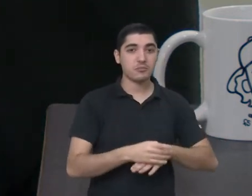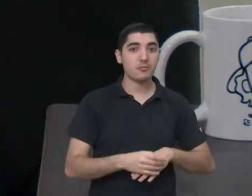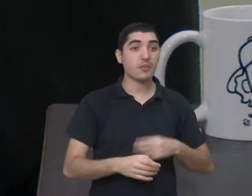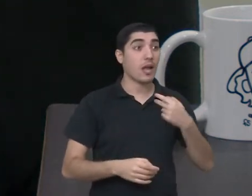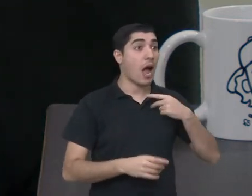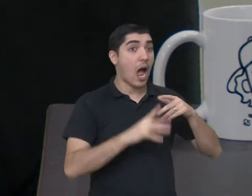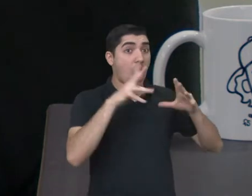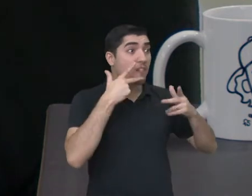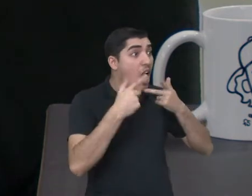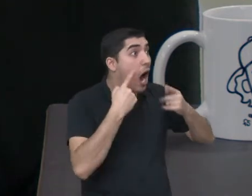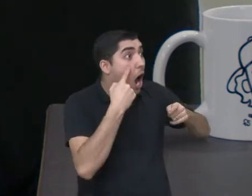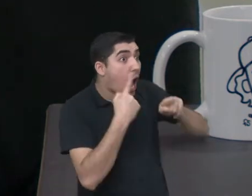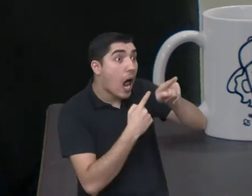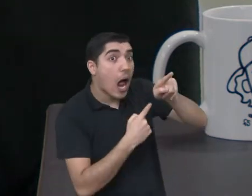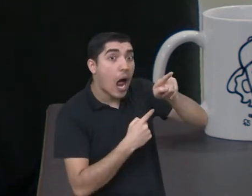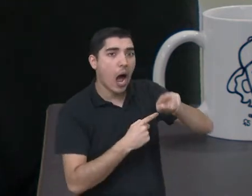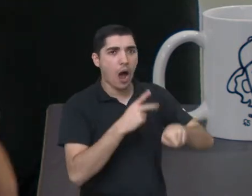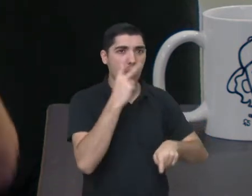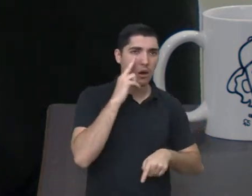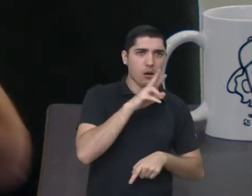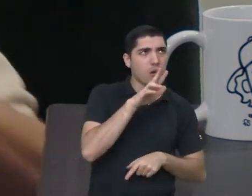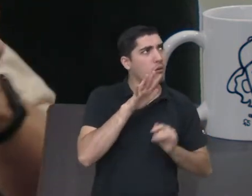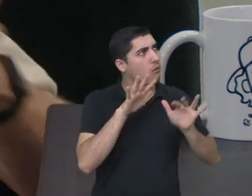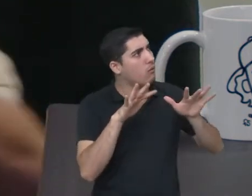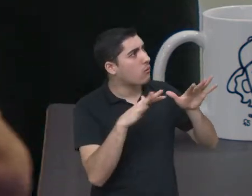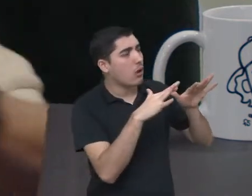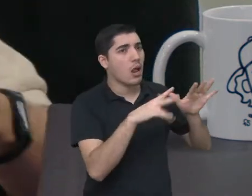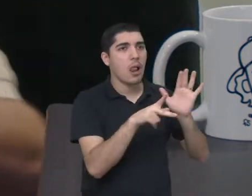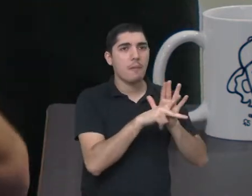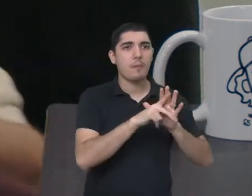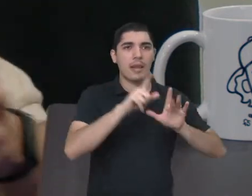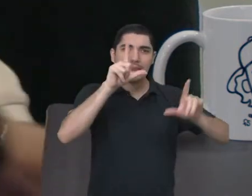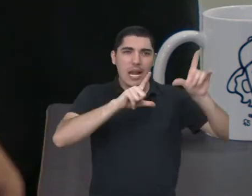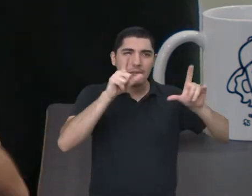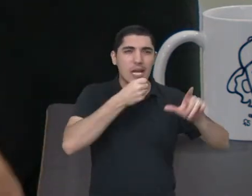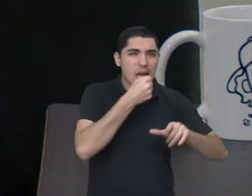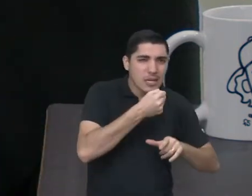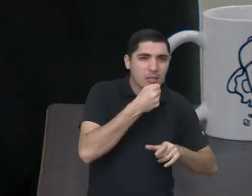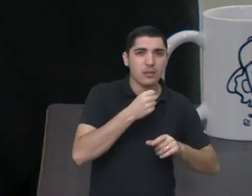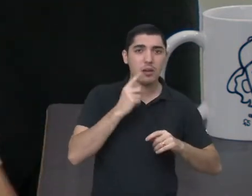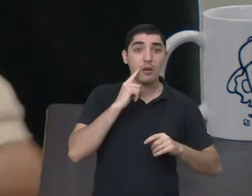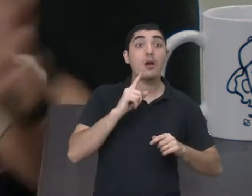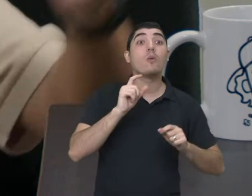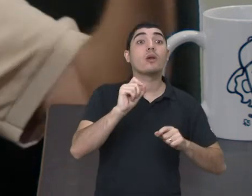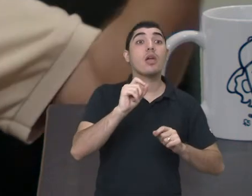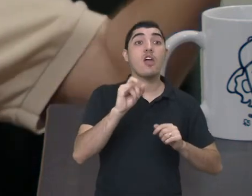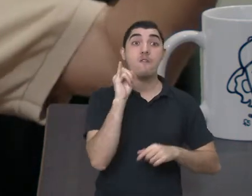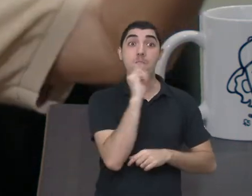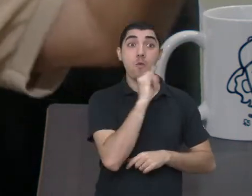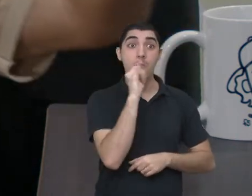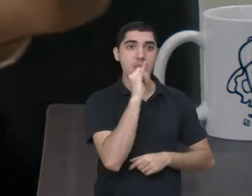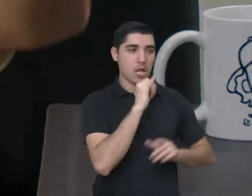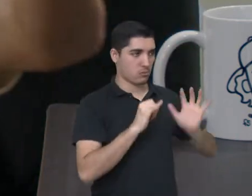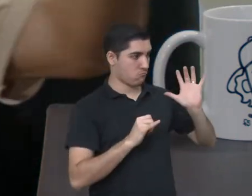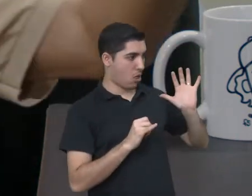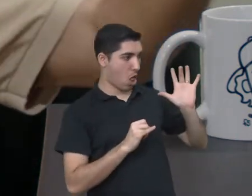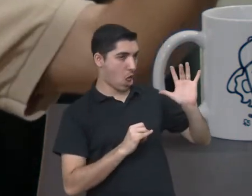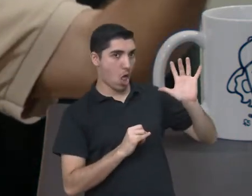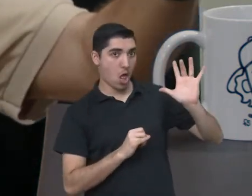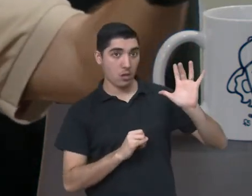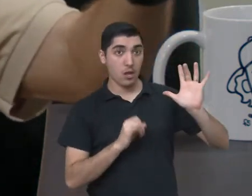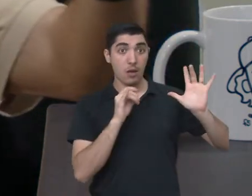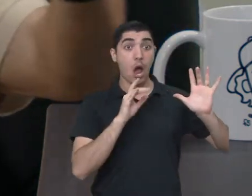presenciou muita briga no campo, bicho? Presenciei. E aí, você ia lá no meio da confusão? Não ia no meio da confusão. Tem duas que